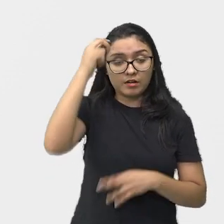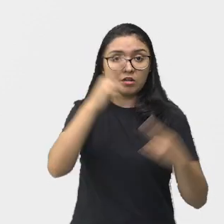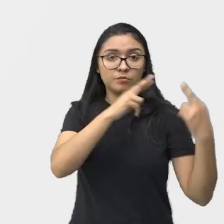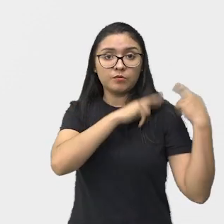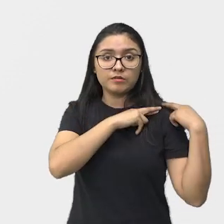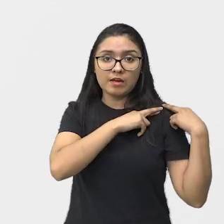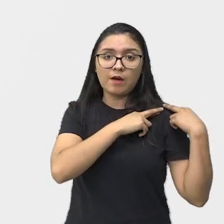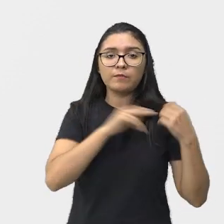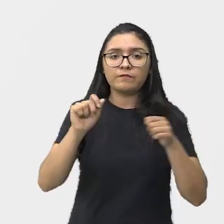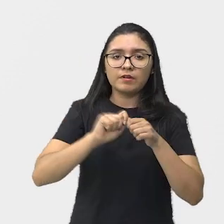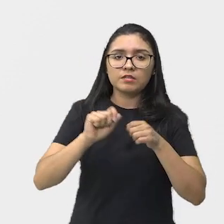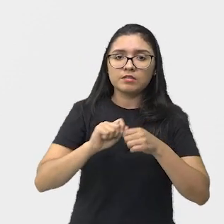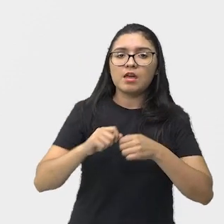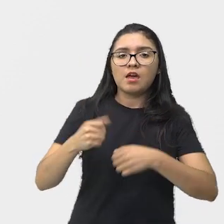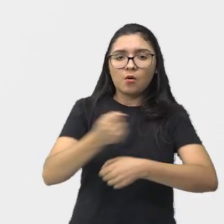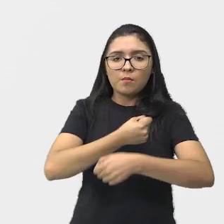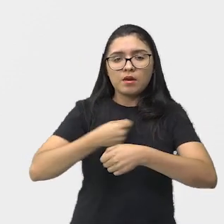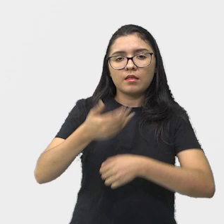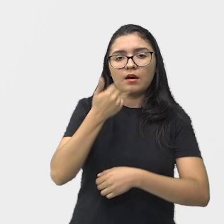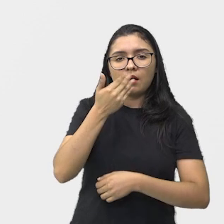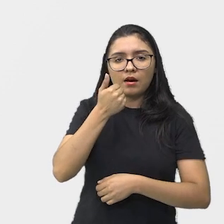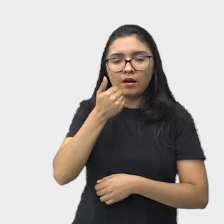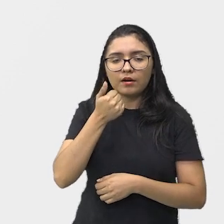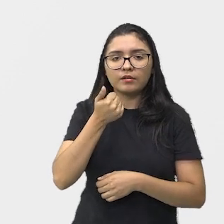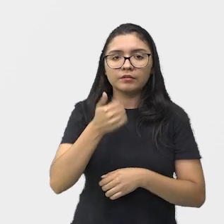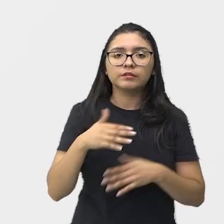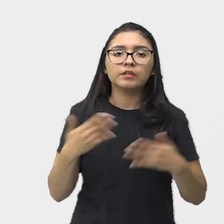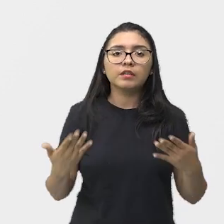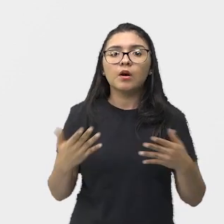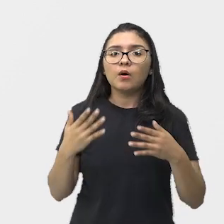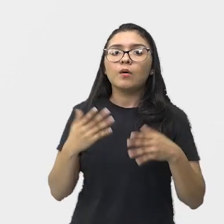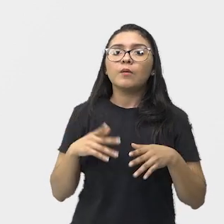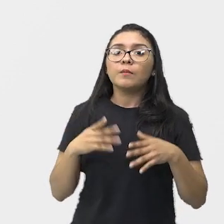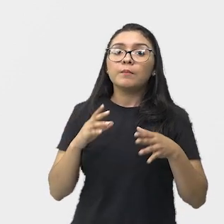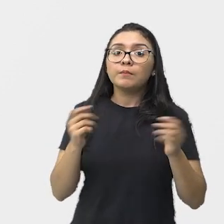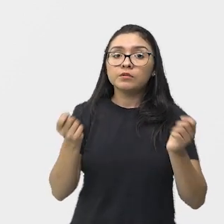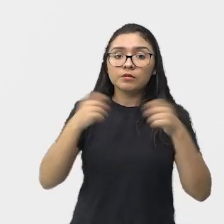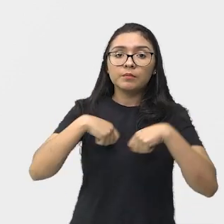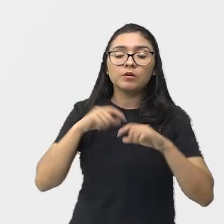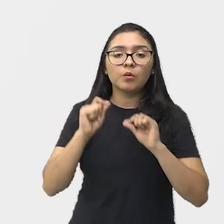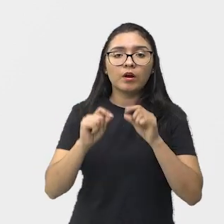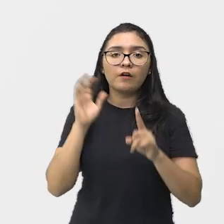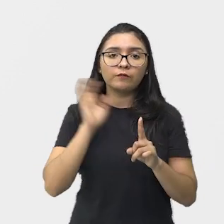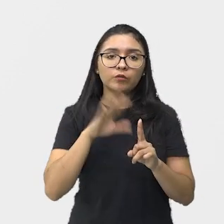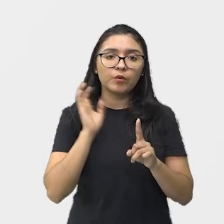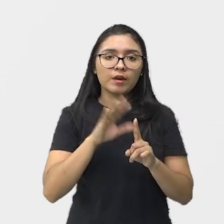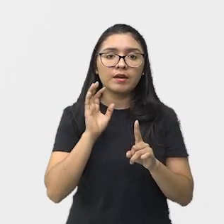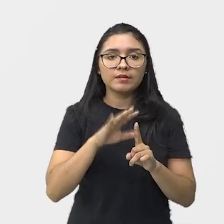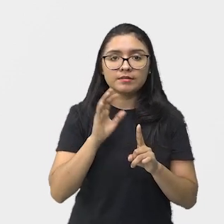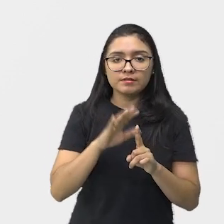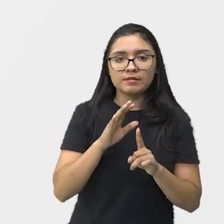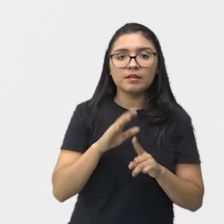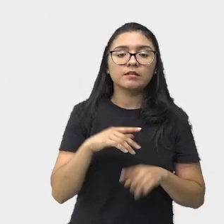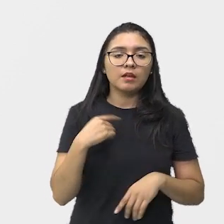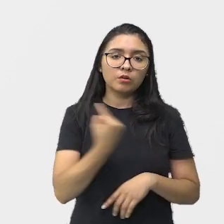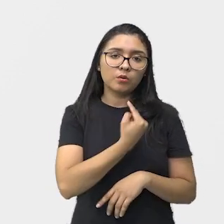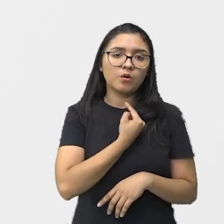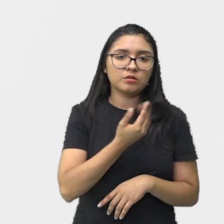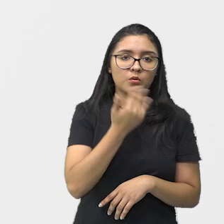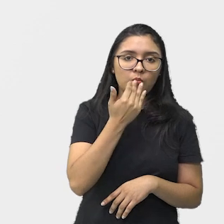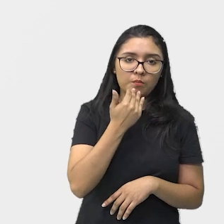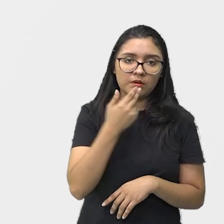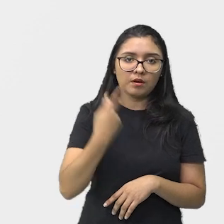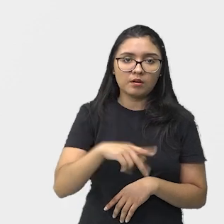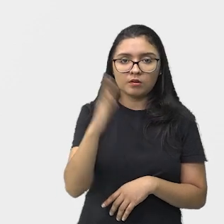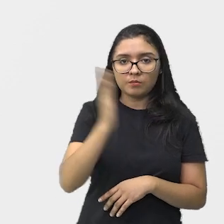engenhos, fazendas e casas grandes do campo e da cidade permitiu a difusão da influência africana na